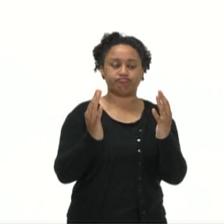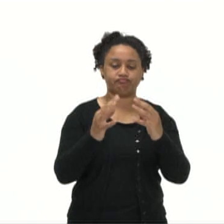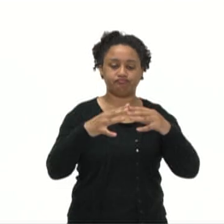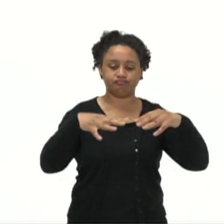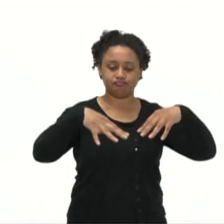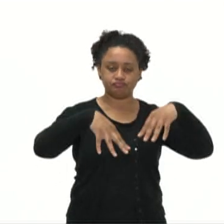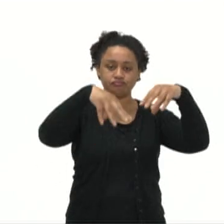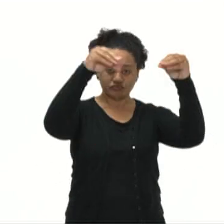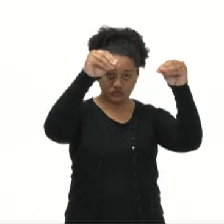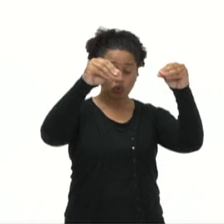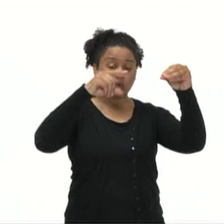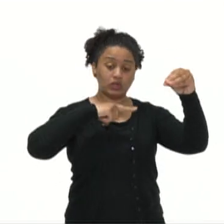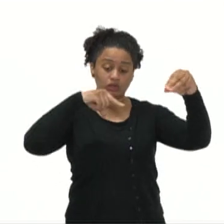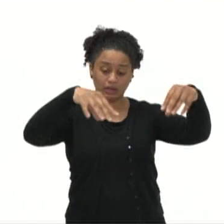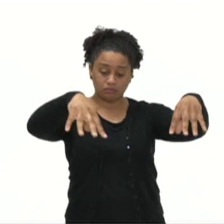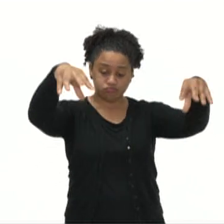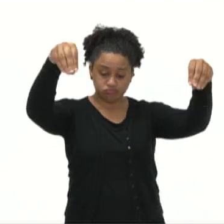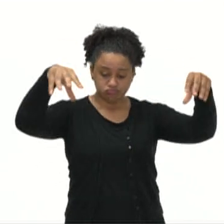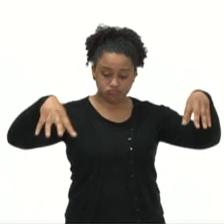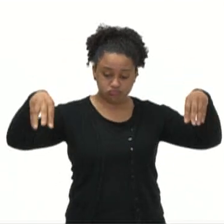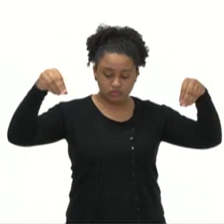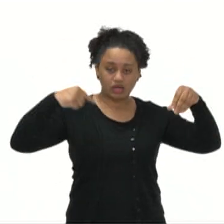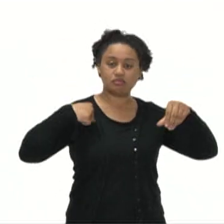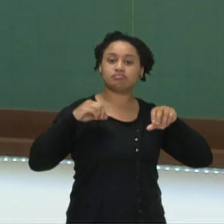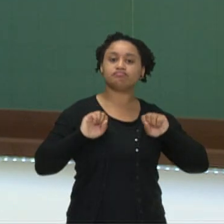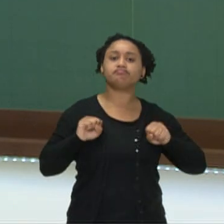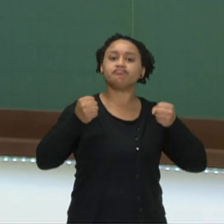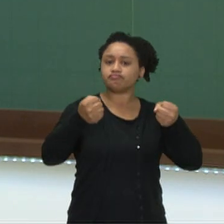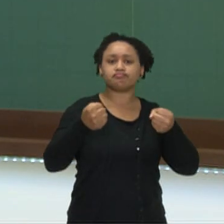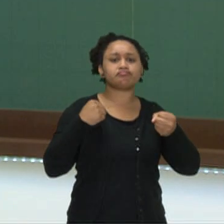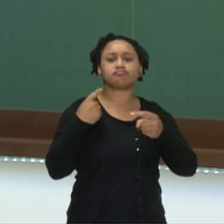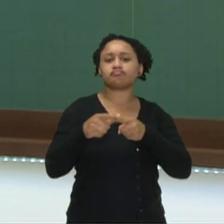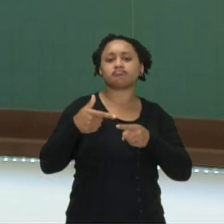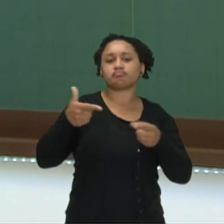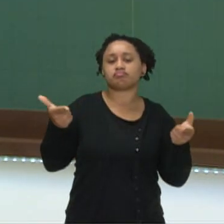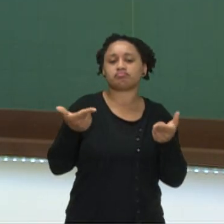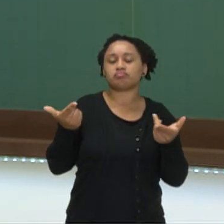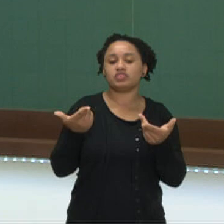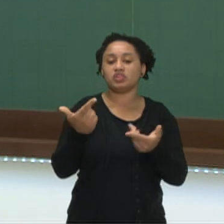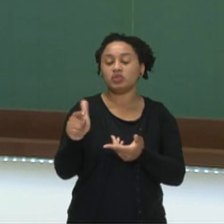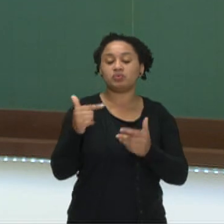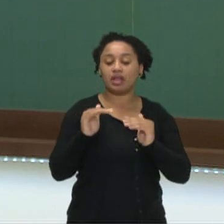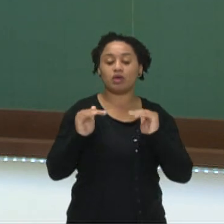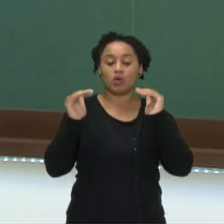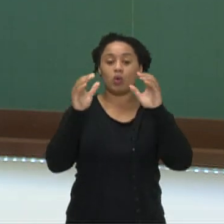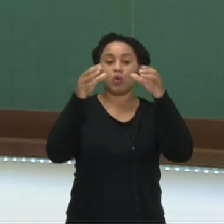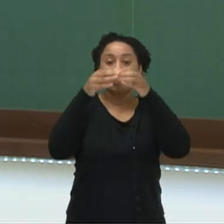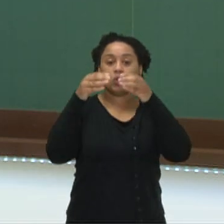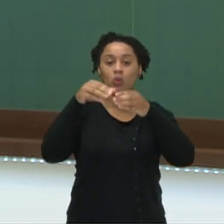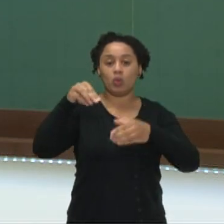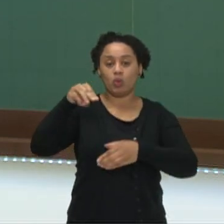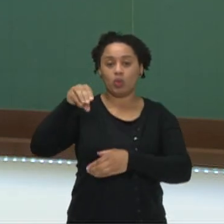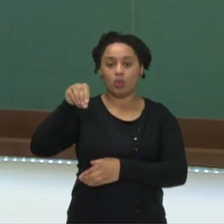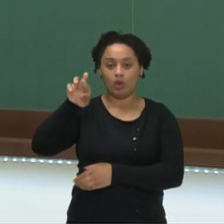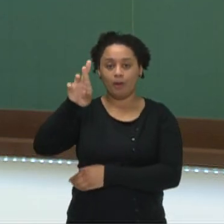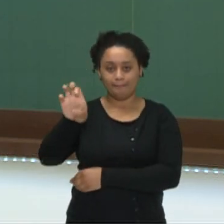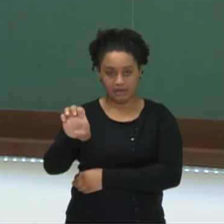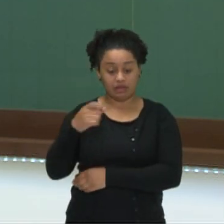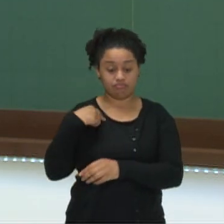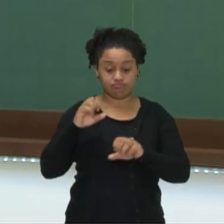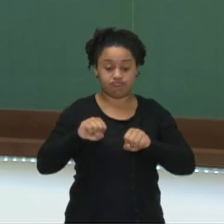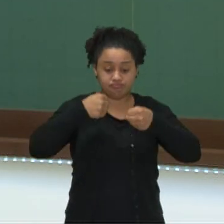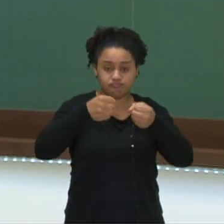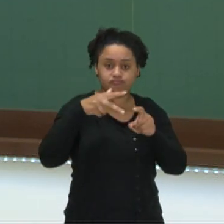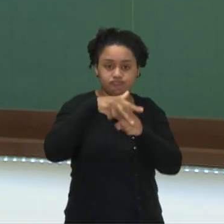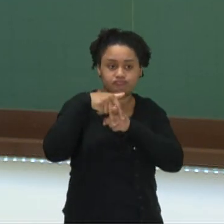serviam para a defesa, porque agora a gente não tem essa ideia da nobreza ali defendendo os burgueses ali, digamos assim, né? E